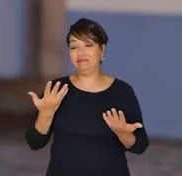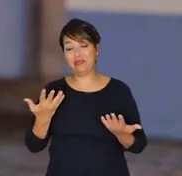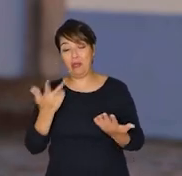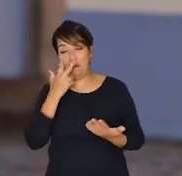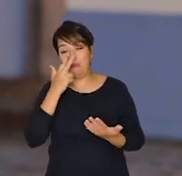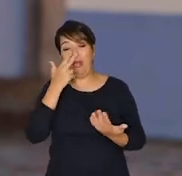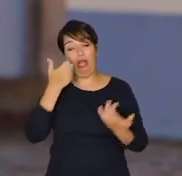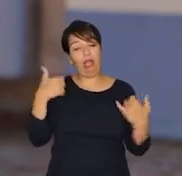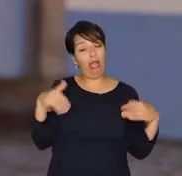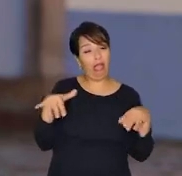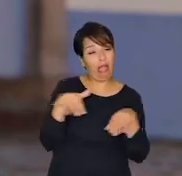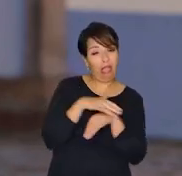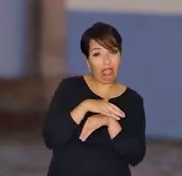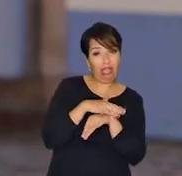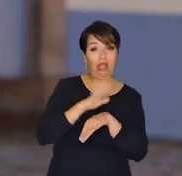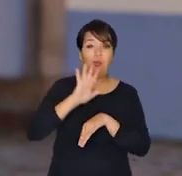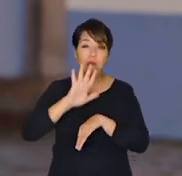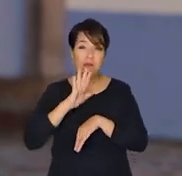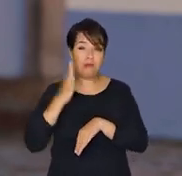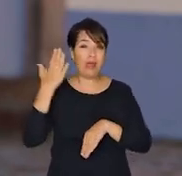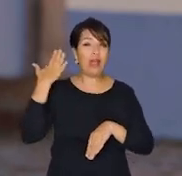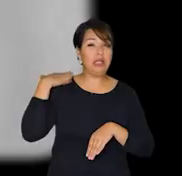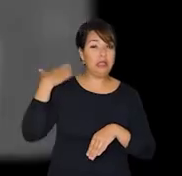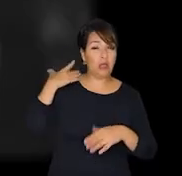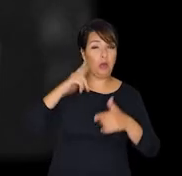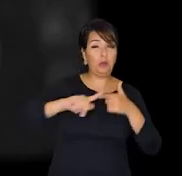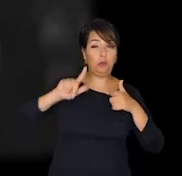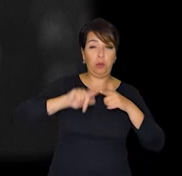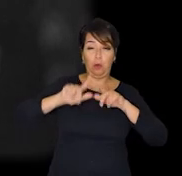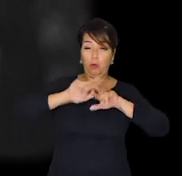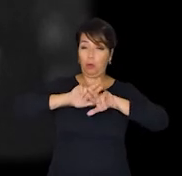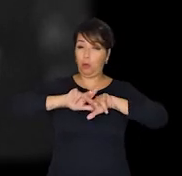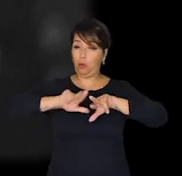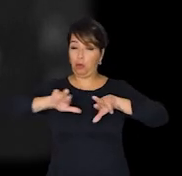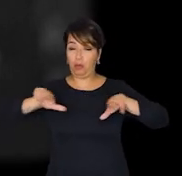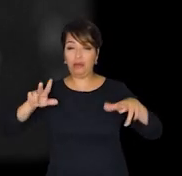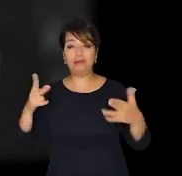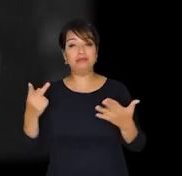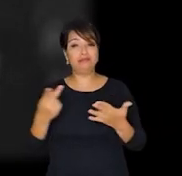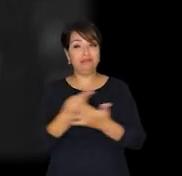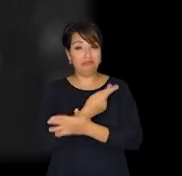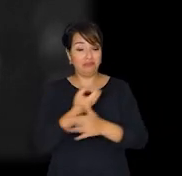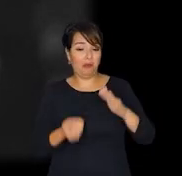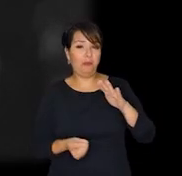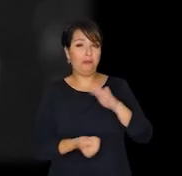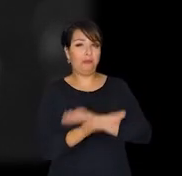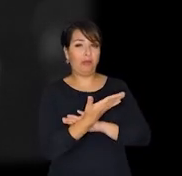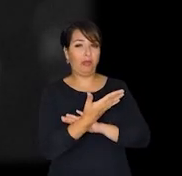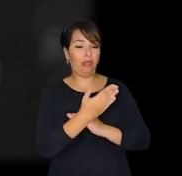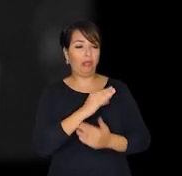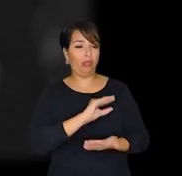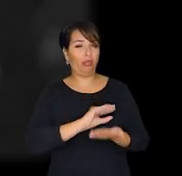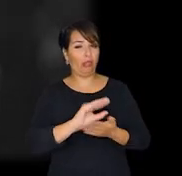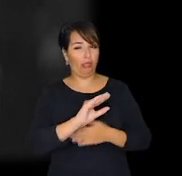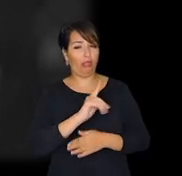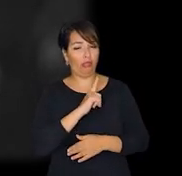vítima, mas traz nas costas delação por esquema de